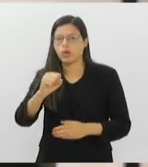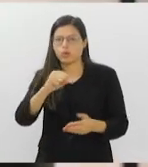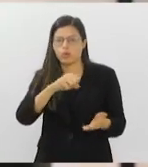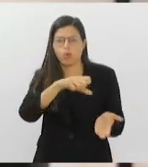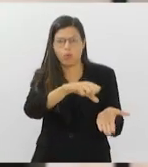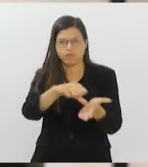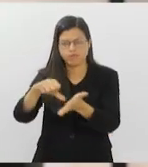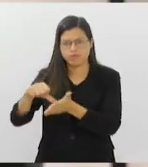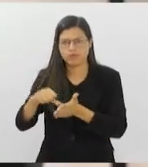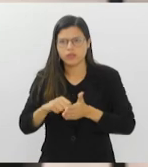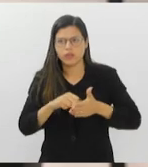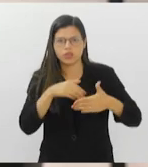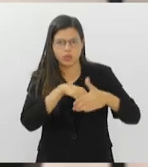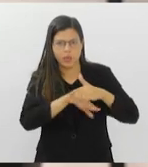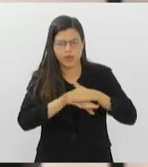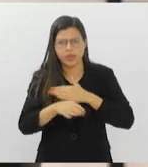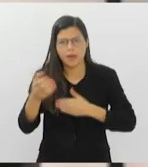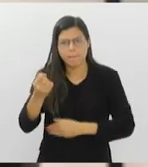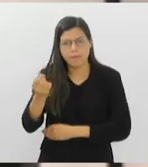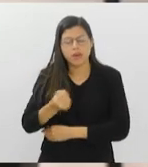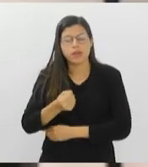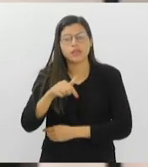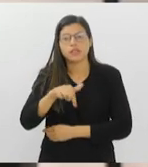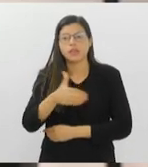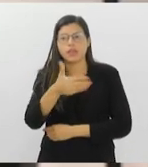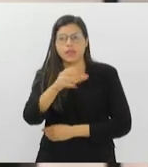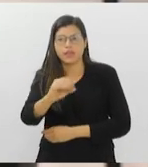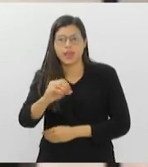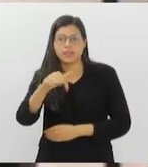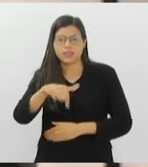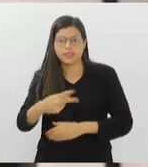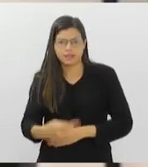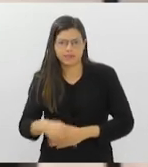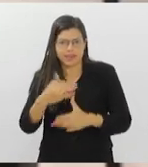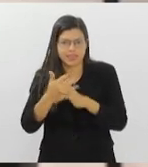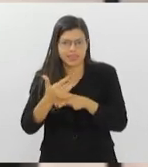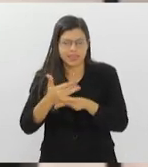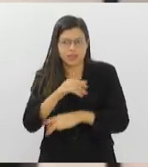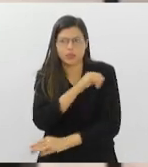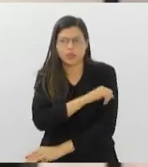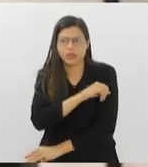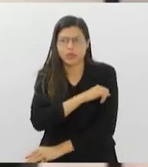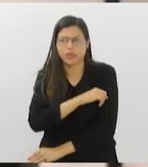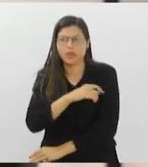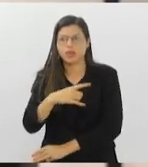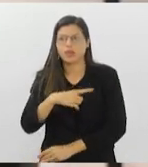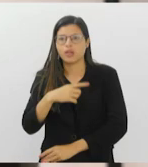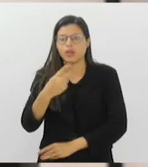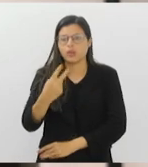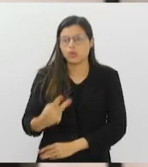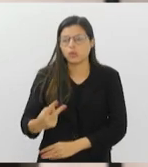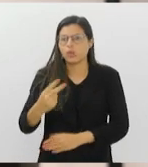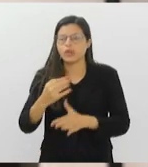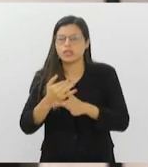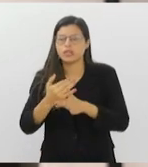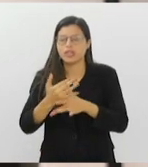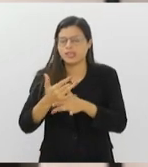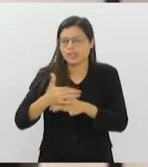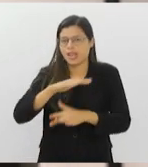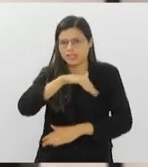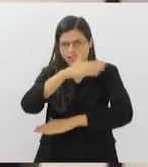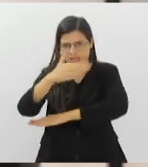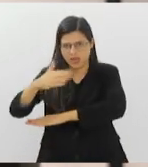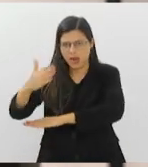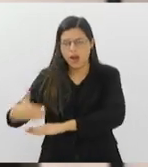Rio, 10 são aqui na cidade do Rio de Janeiro. Então a gente tem 2 cidades serranas, a gente não tem